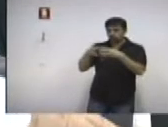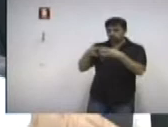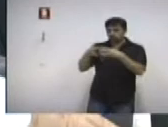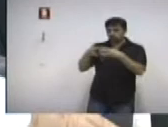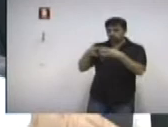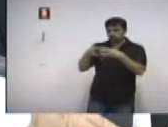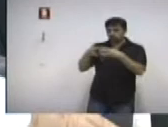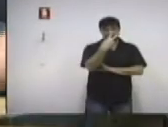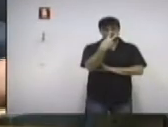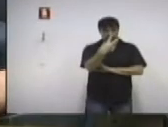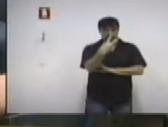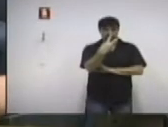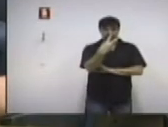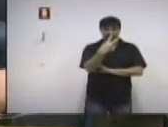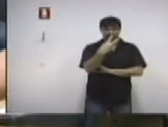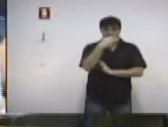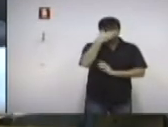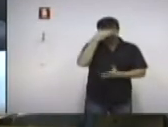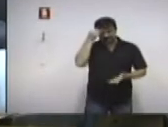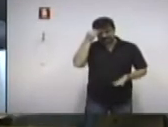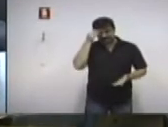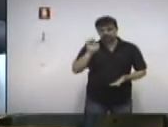há 32